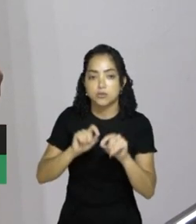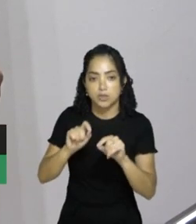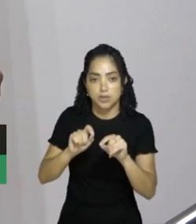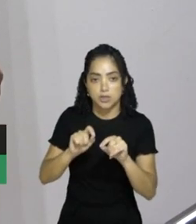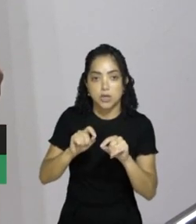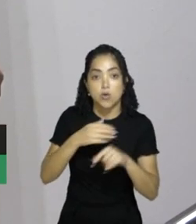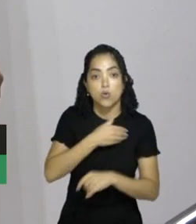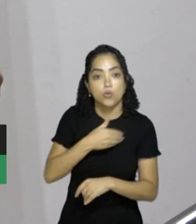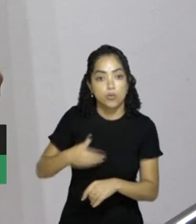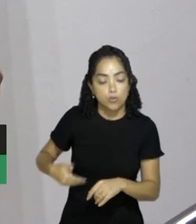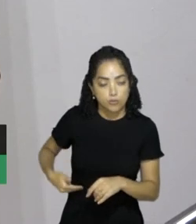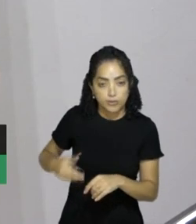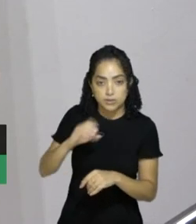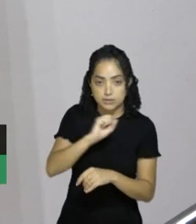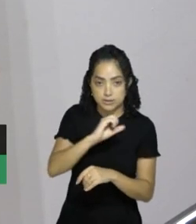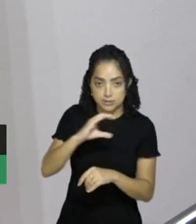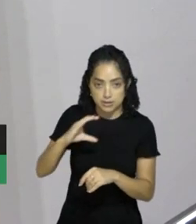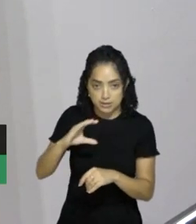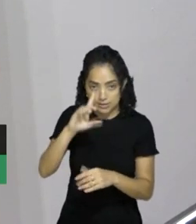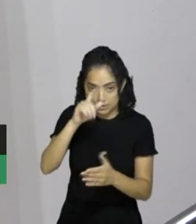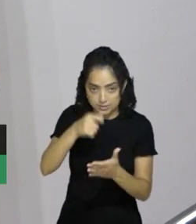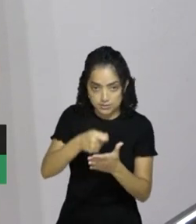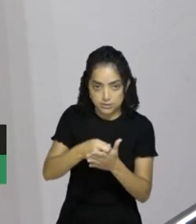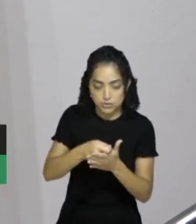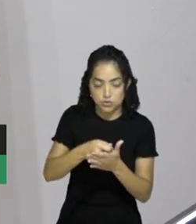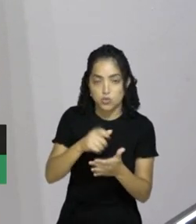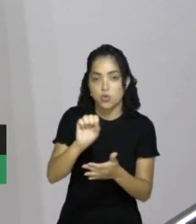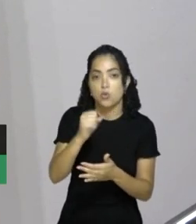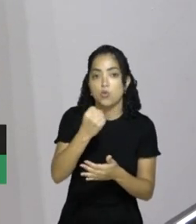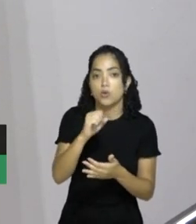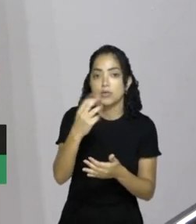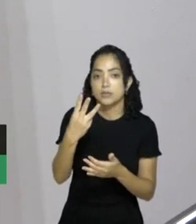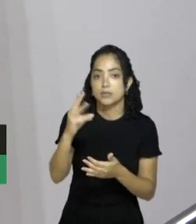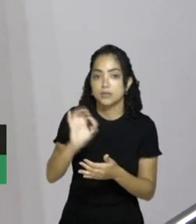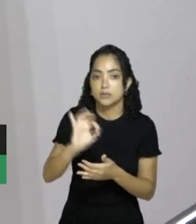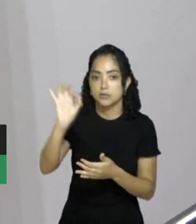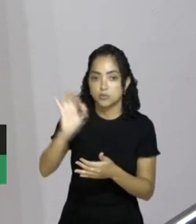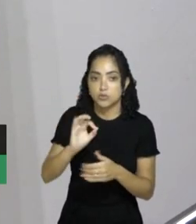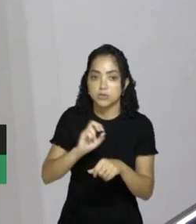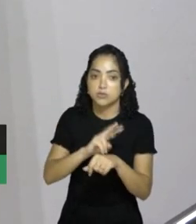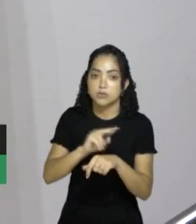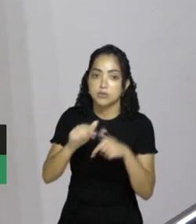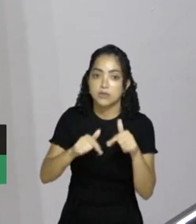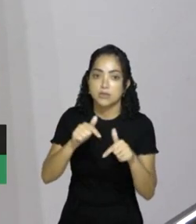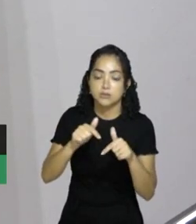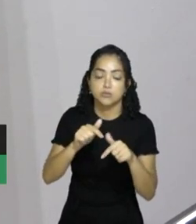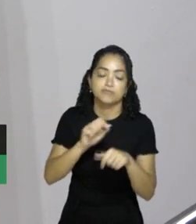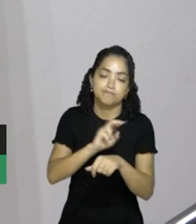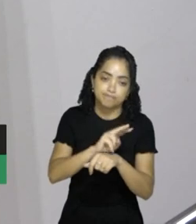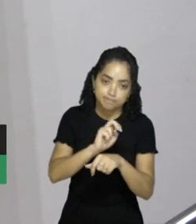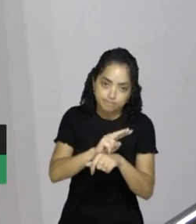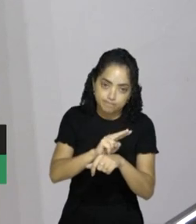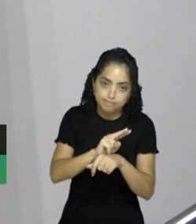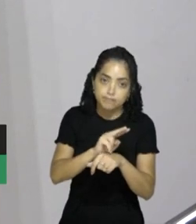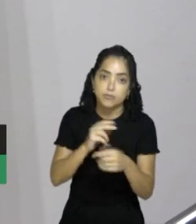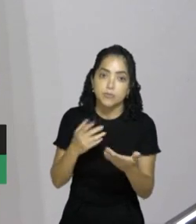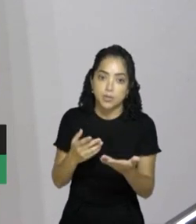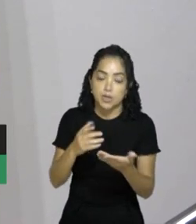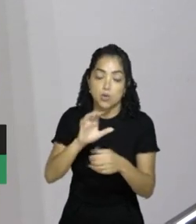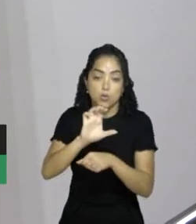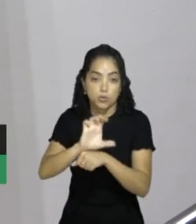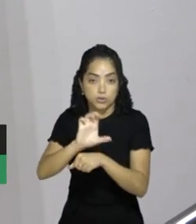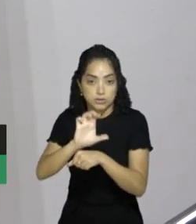de Santa Catarina decidiu diminuir 83% das vagas do bolsa Estudante em 2023 o estado